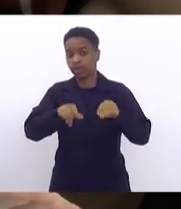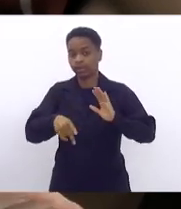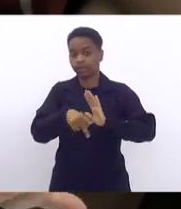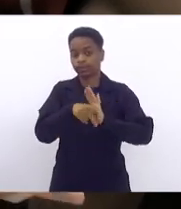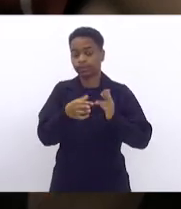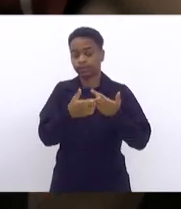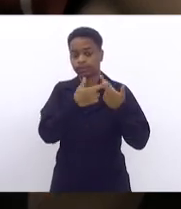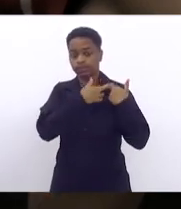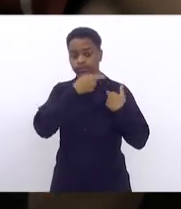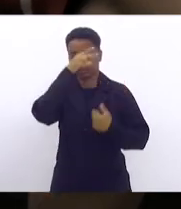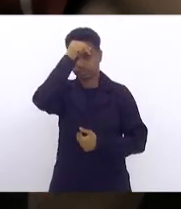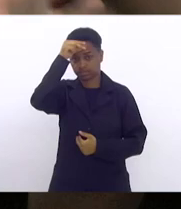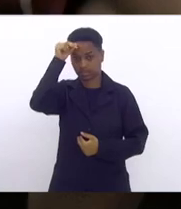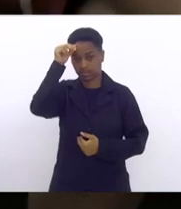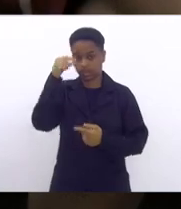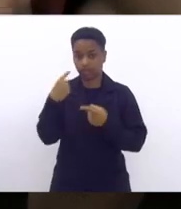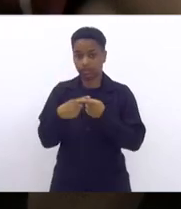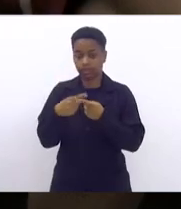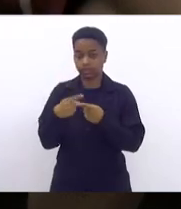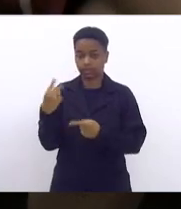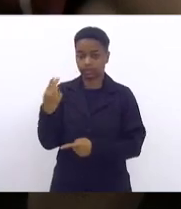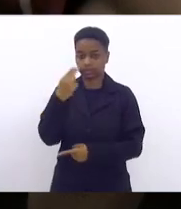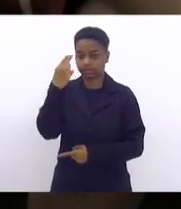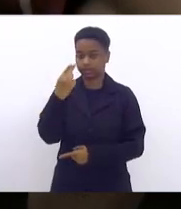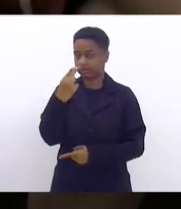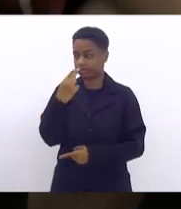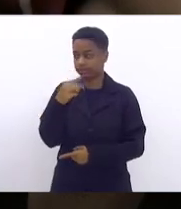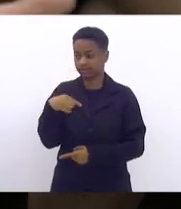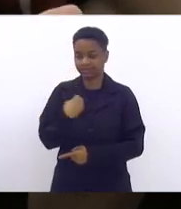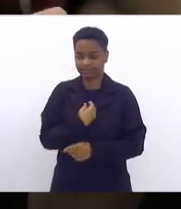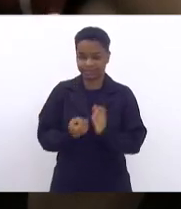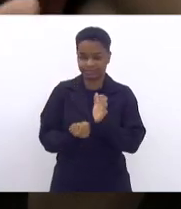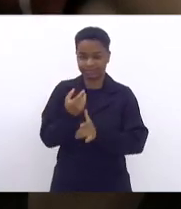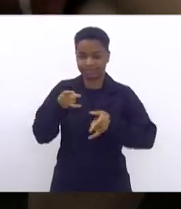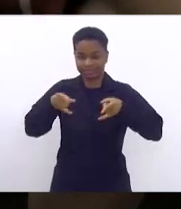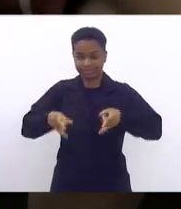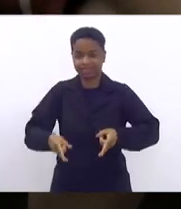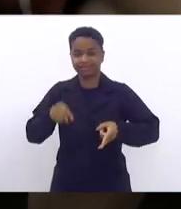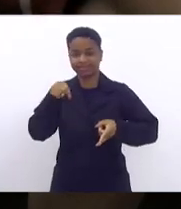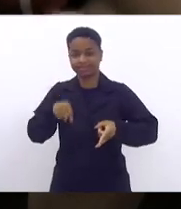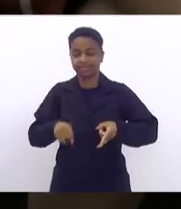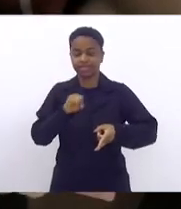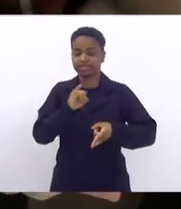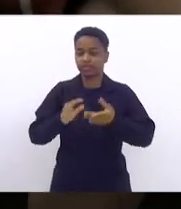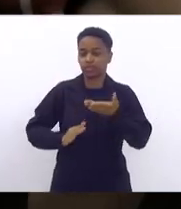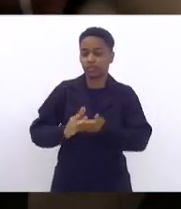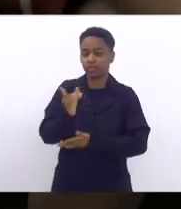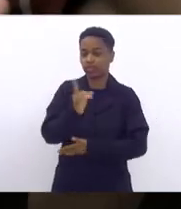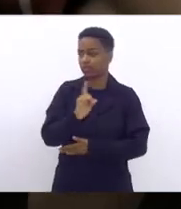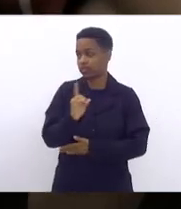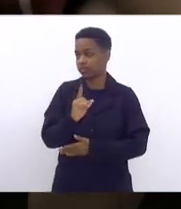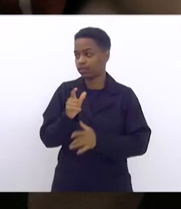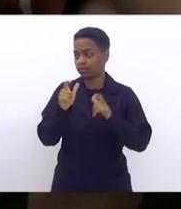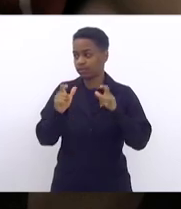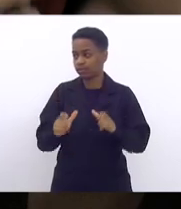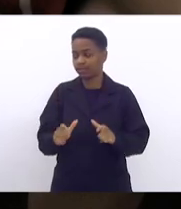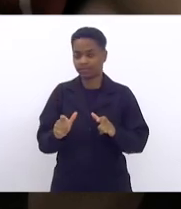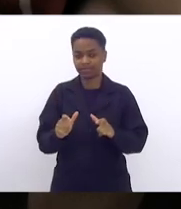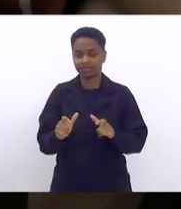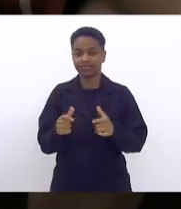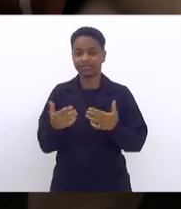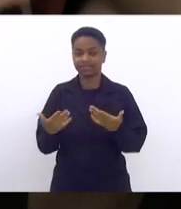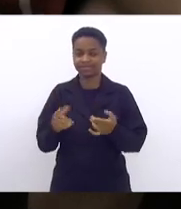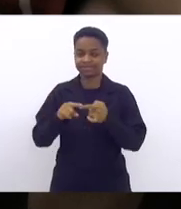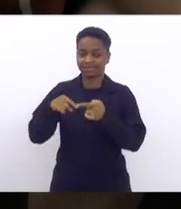municipal. Ninguém faz um cemitério no município se o município não aprovar aquele local, e depois compete a